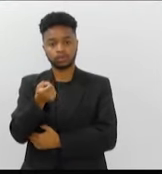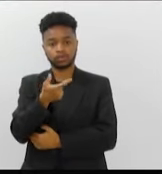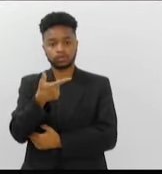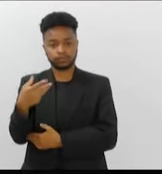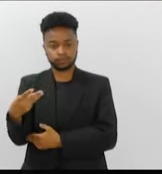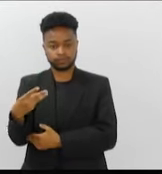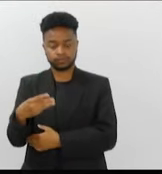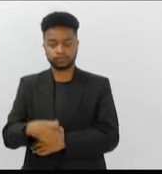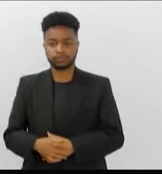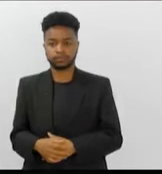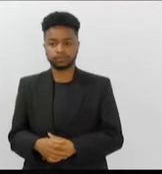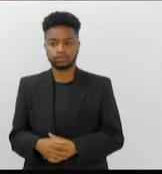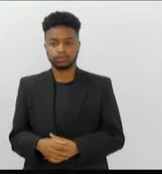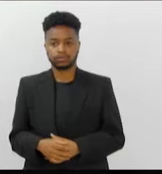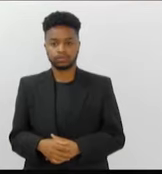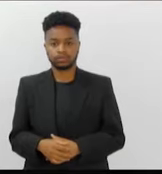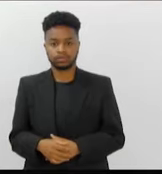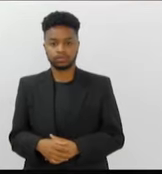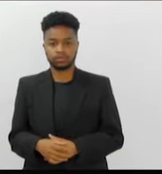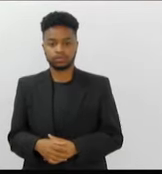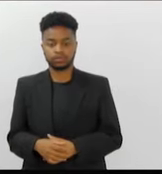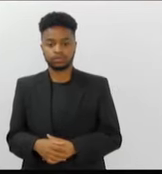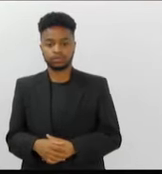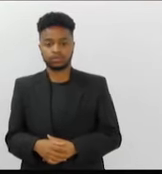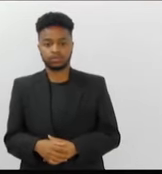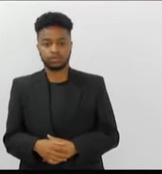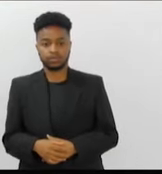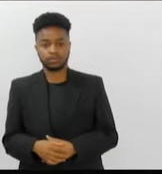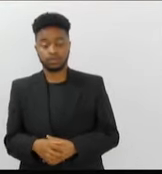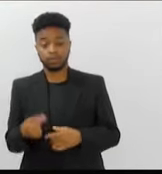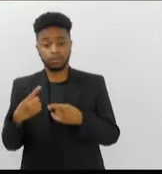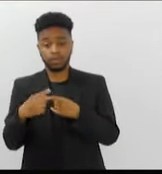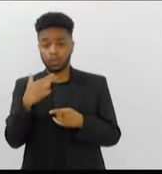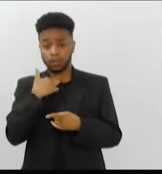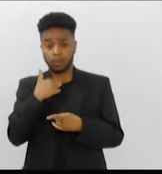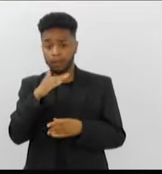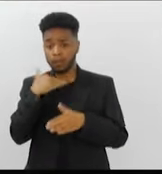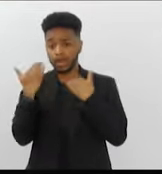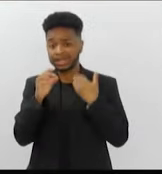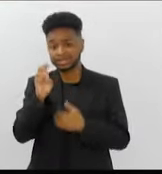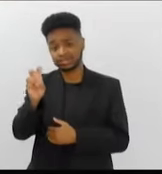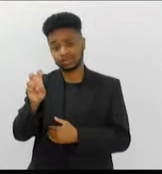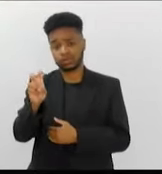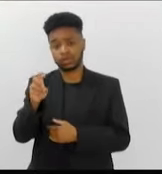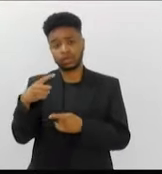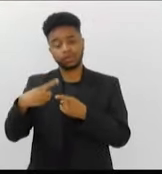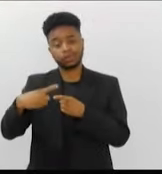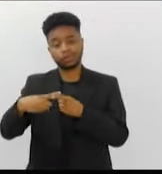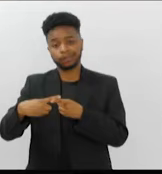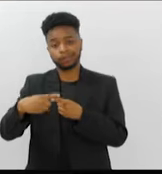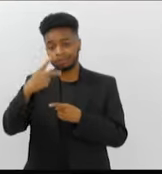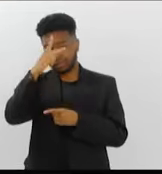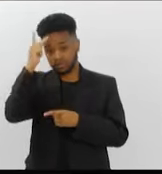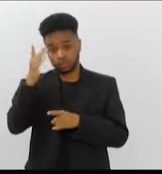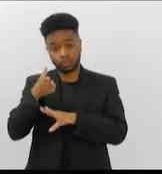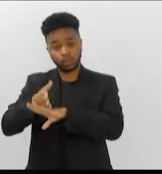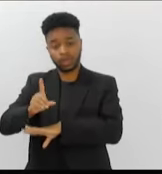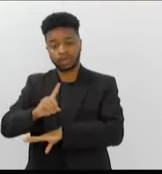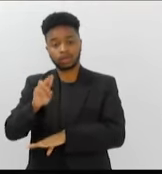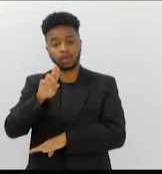Flávio. Aonde não seria plausível morrer nem 5, porque as pessoas não vão para a UPA para